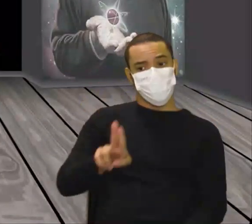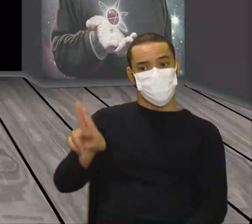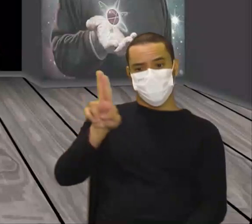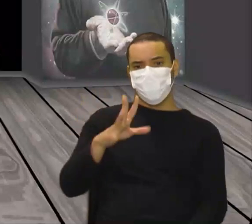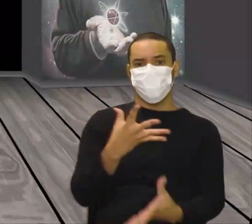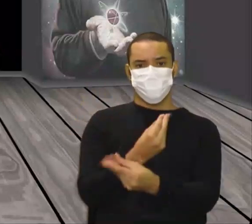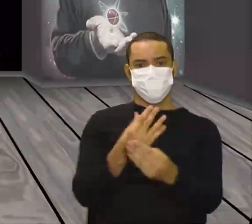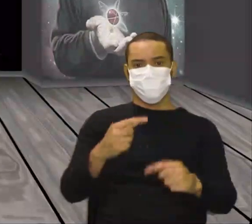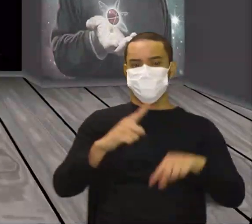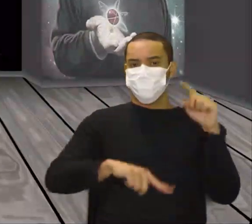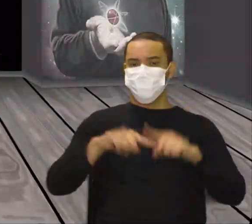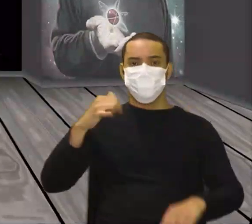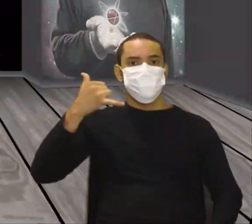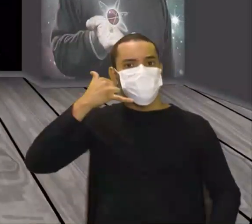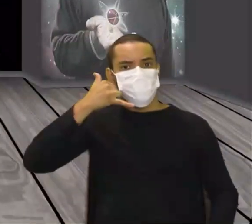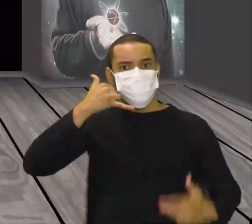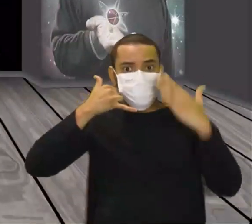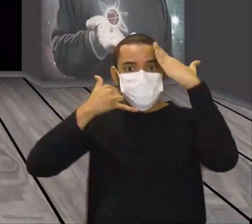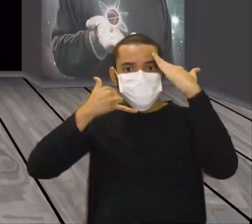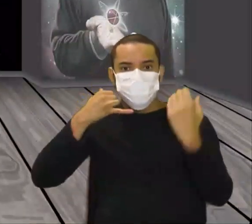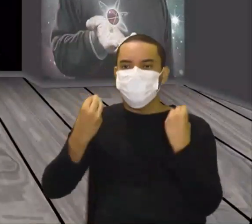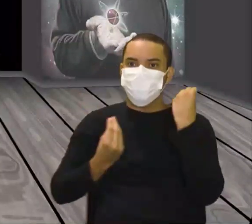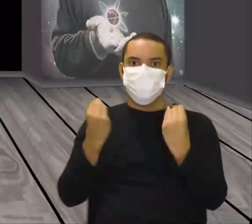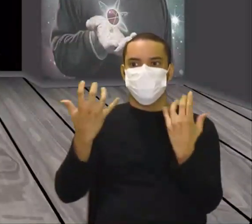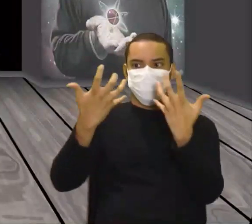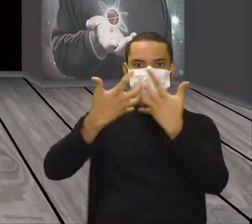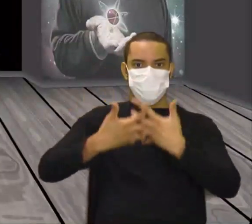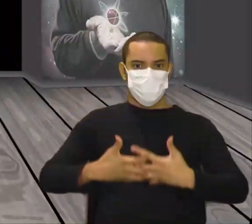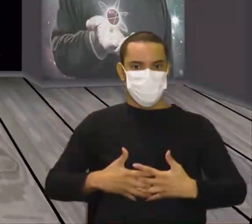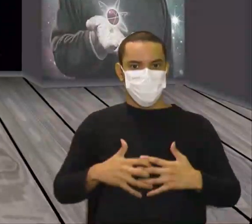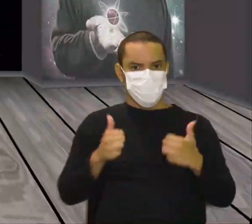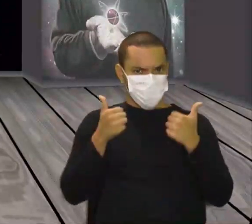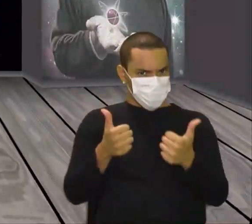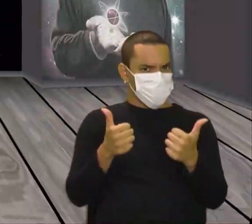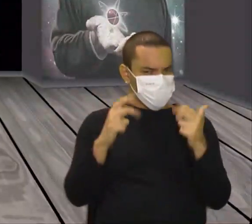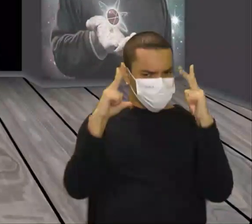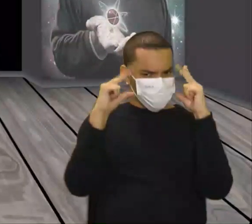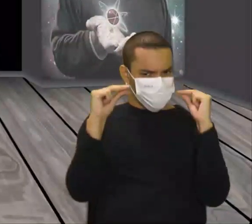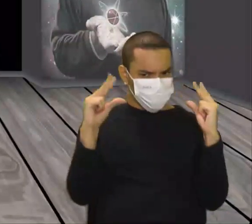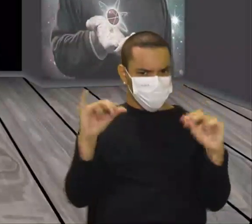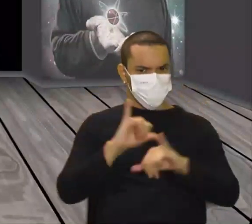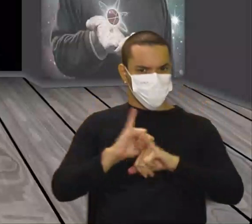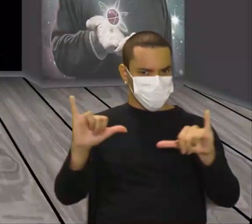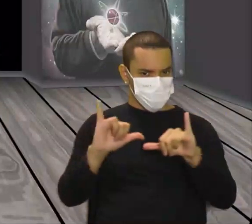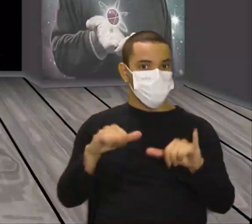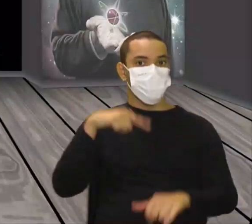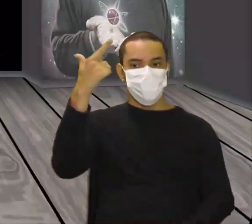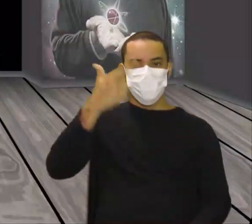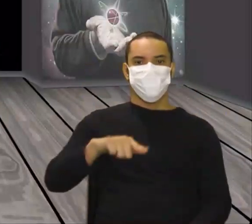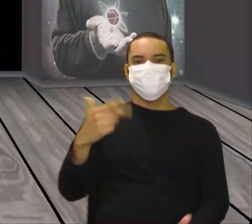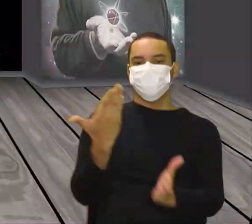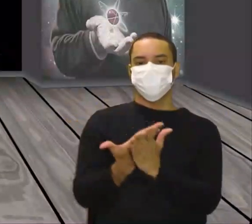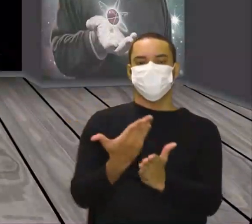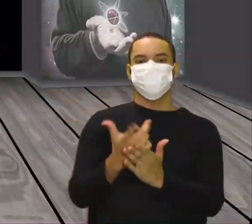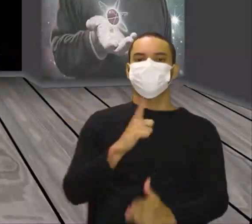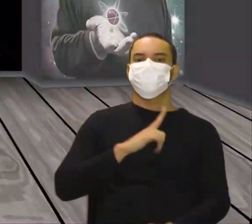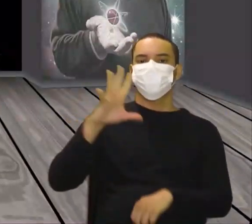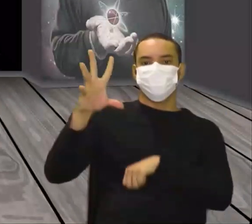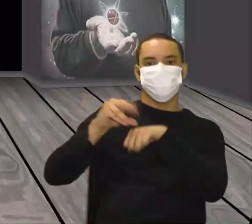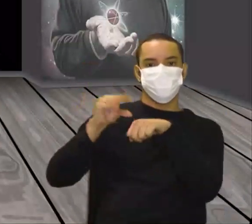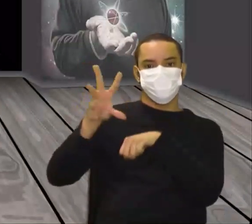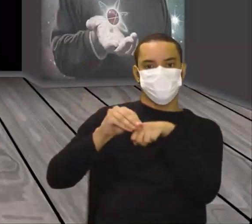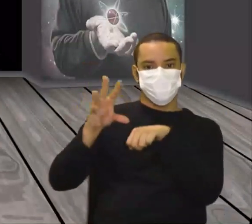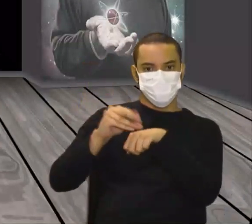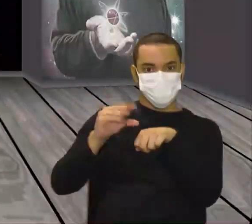muitos equipamentos, você vai saber o funcionamento deles. Tranquilo? Então, aí mais uma aula para ter um pouquinho de conhecimento,